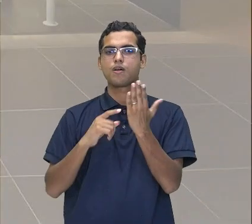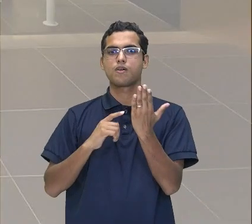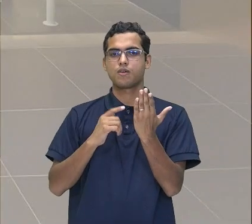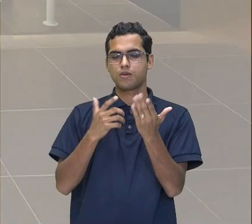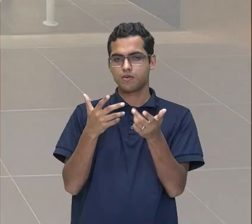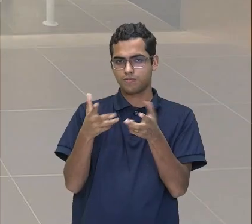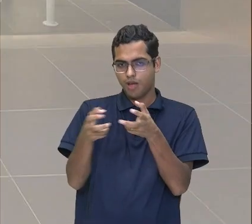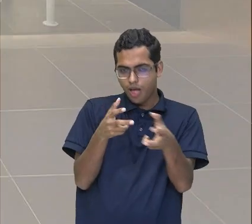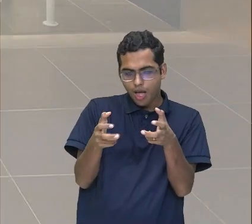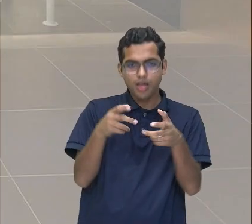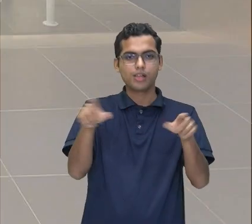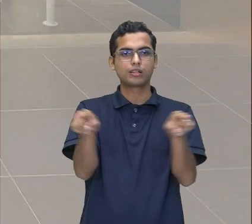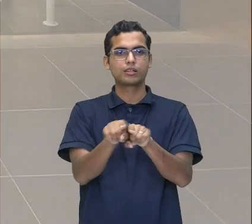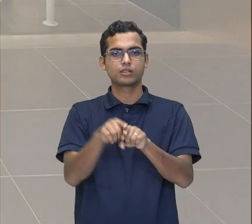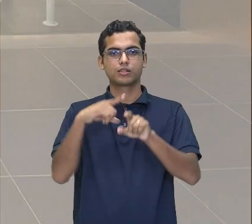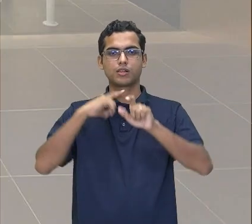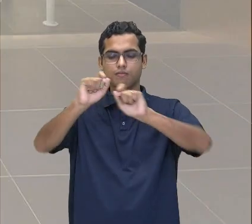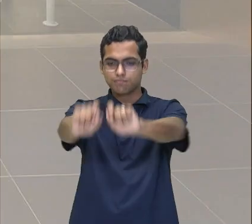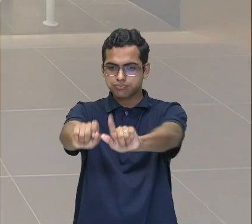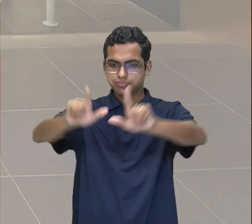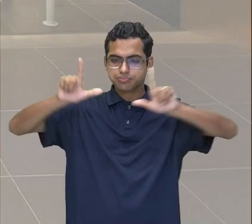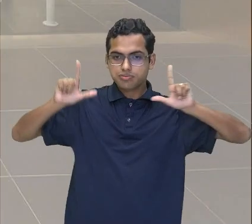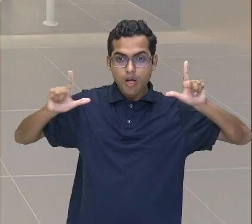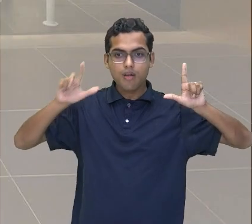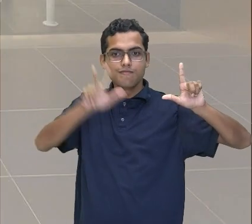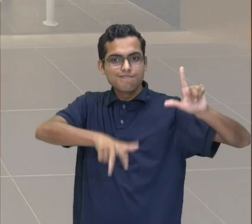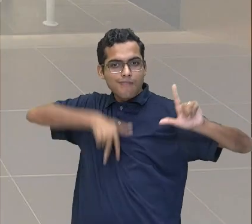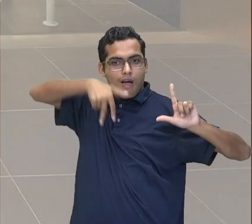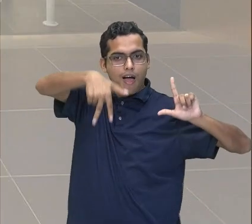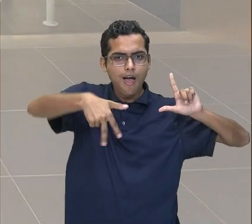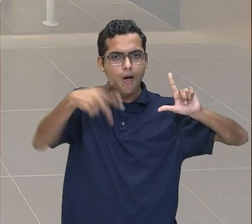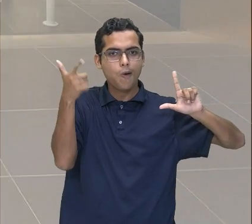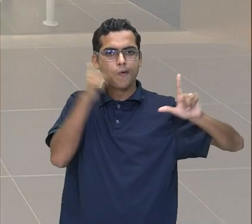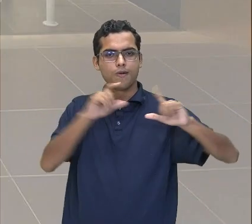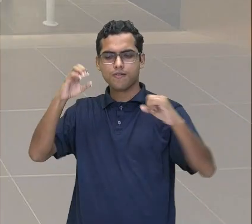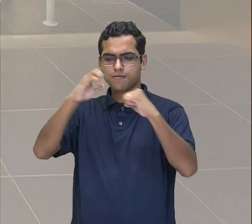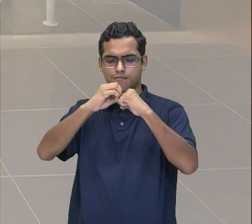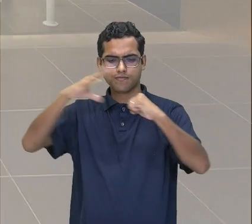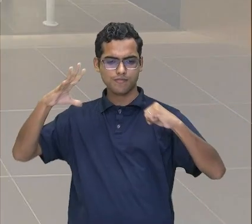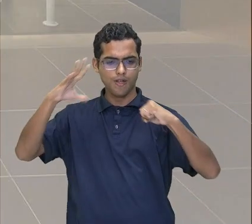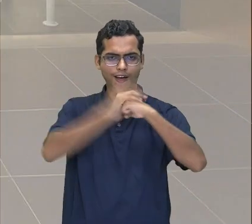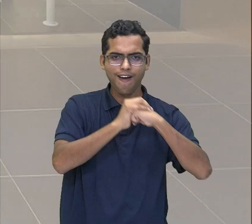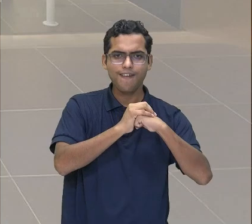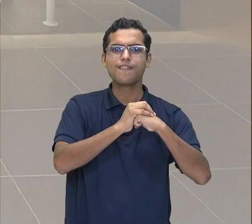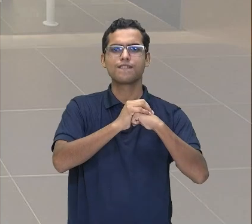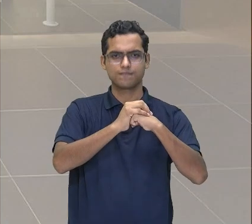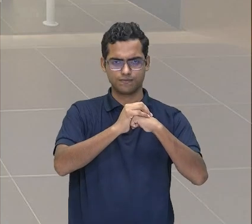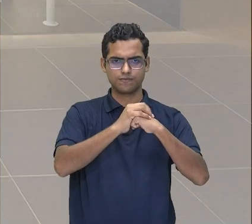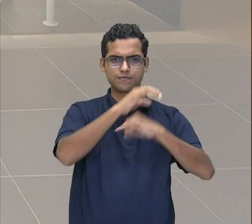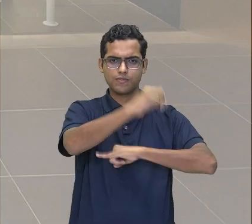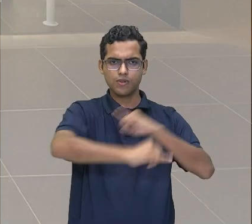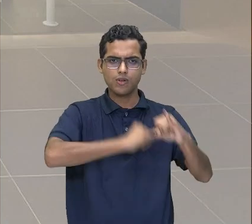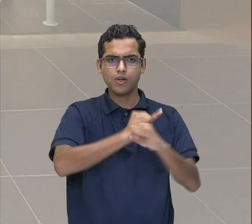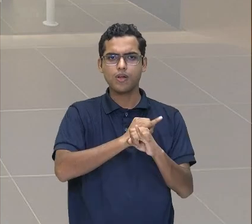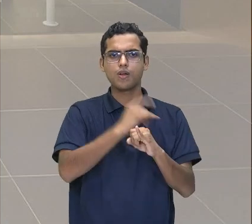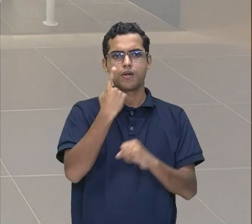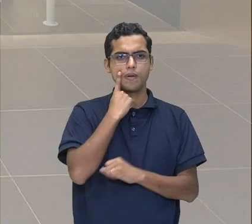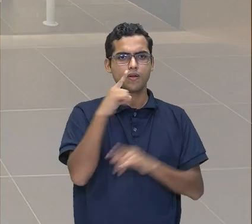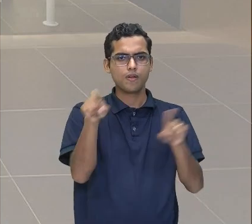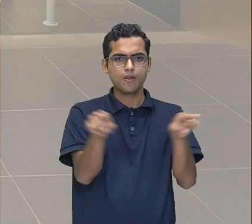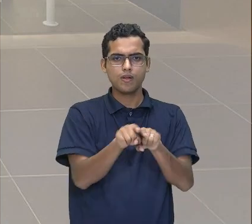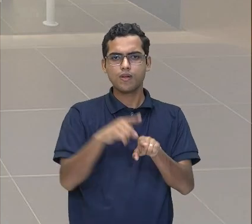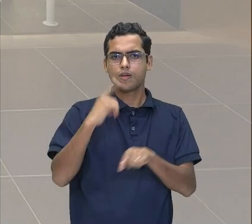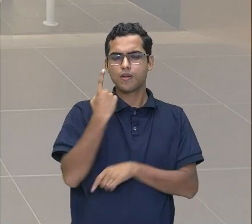que incentiva os jogadores a explorar o mundo real para capturar criaturas virtuais chamadas de Pokémon. Traduzindo